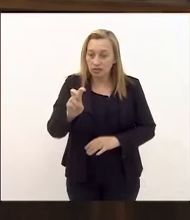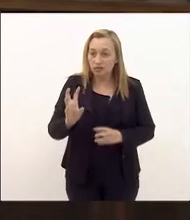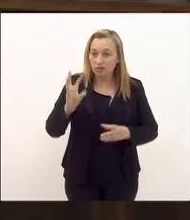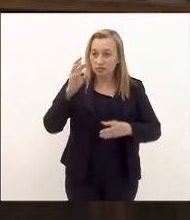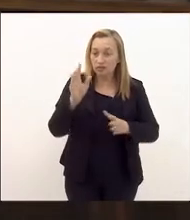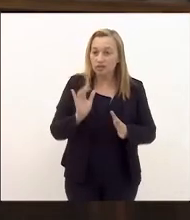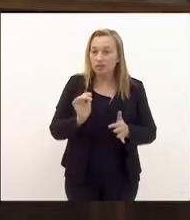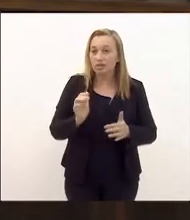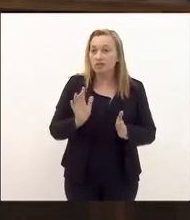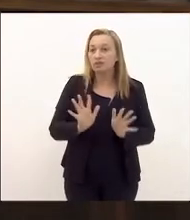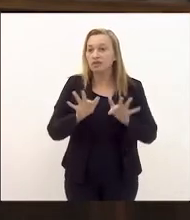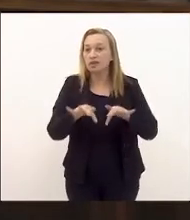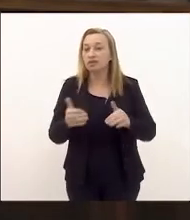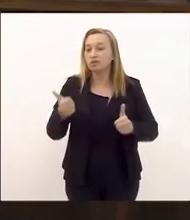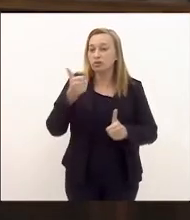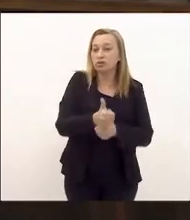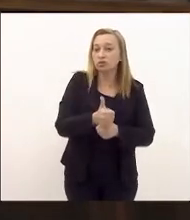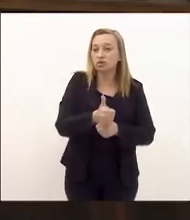concluindo por substitutivo.